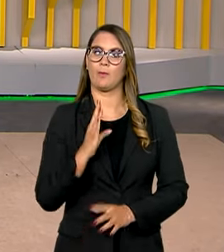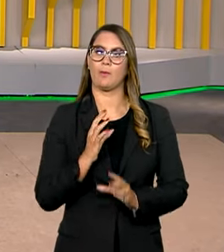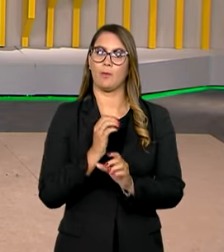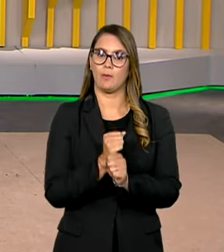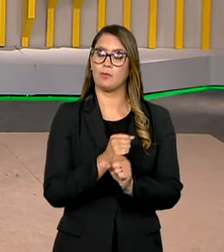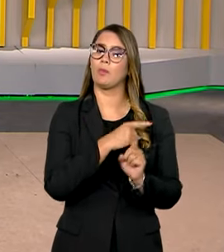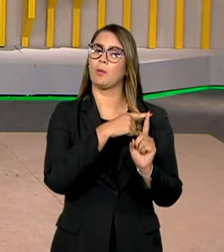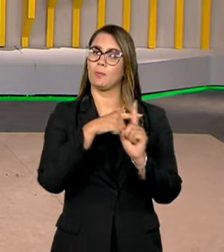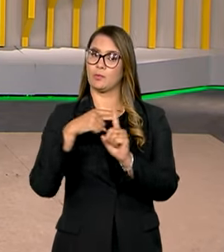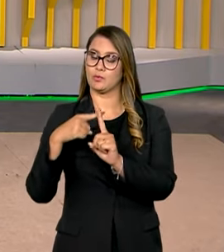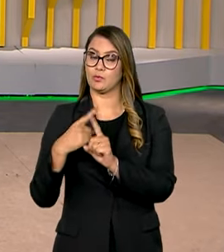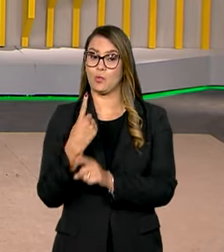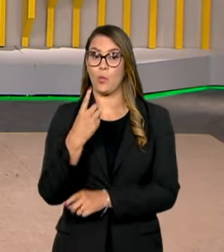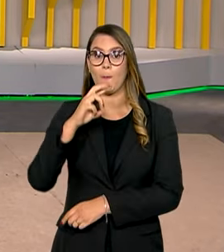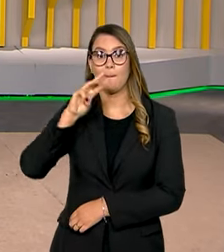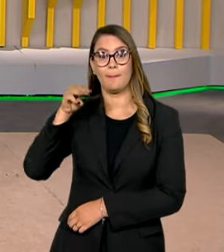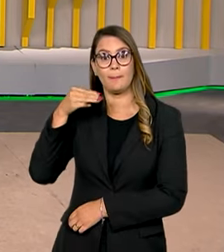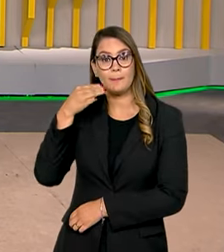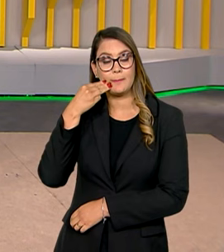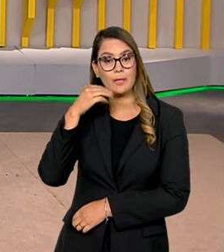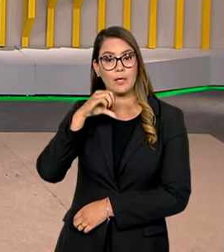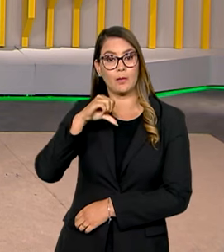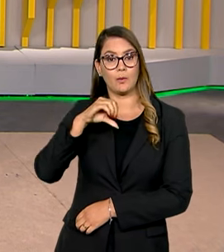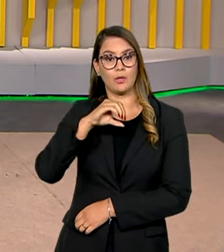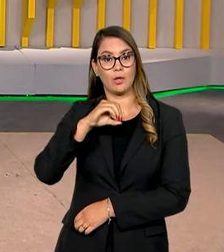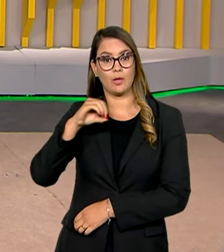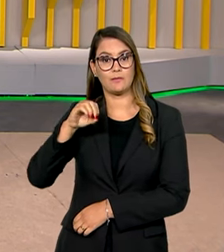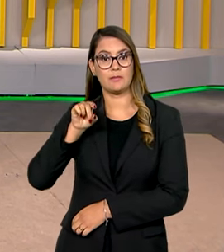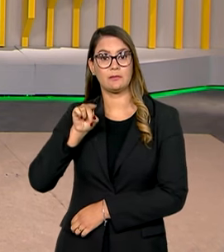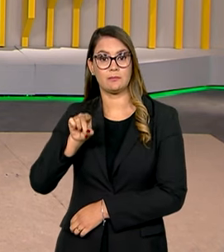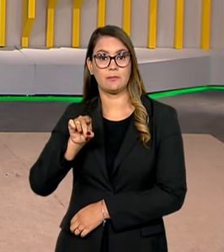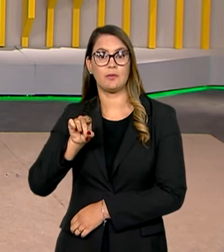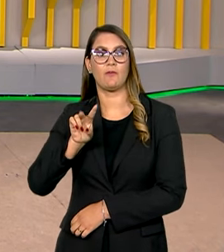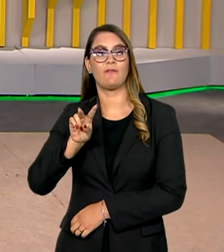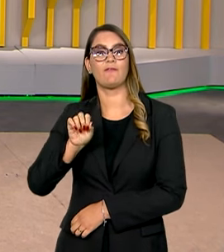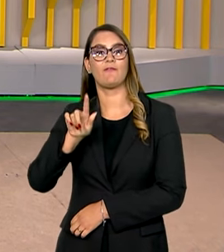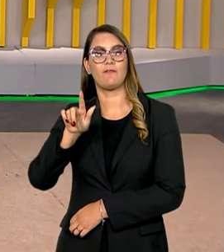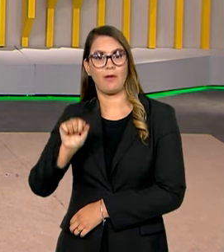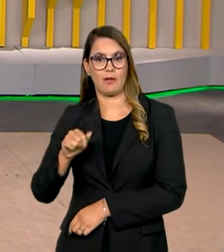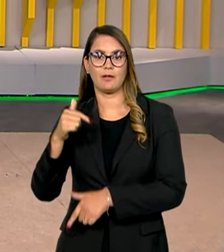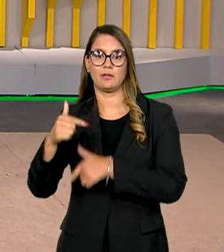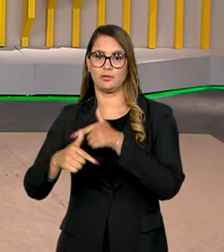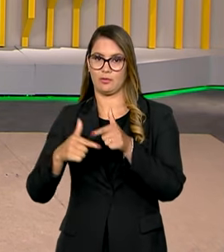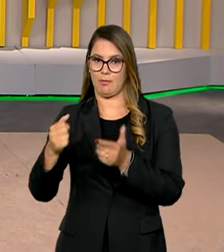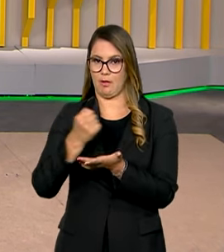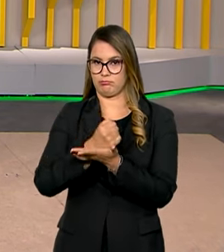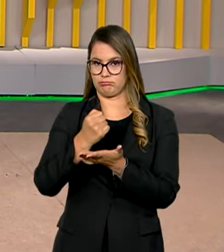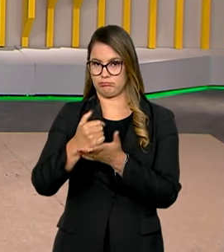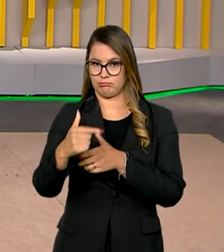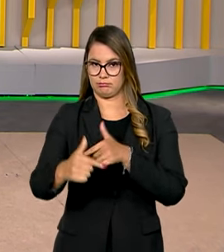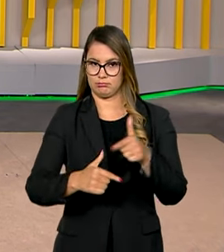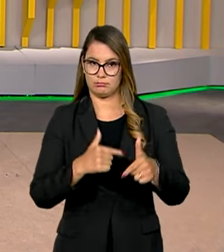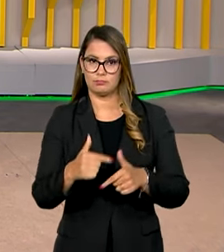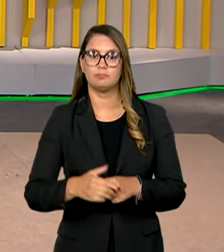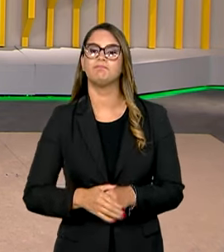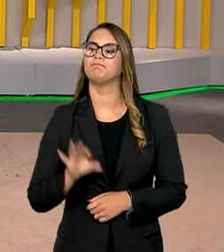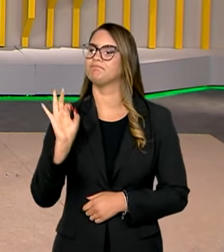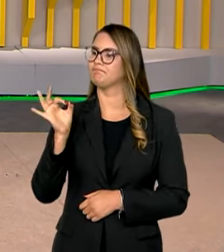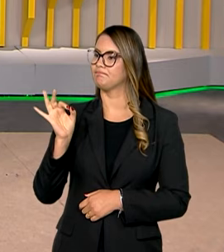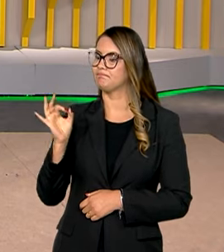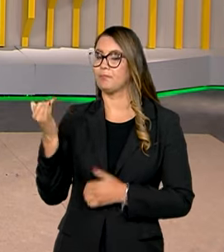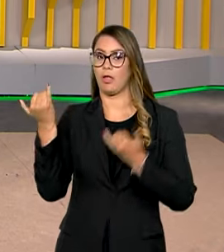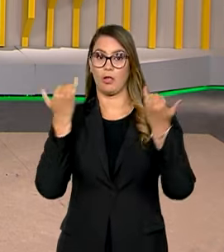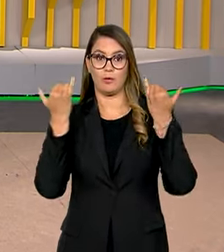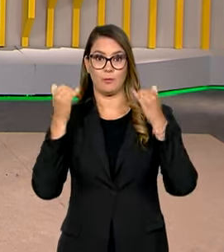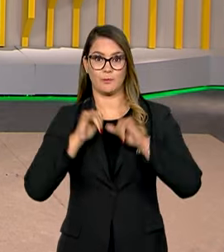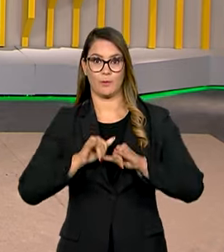saldo positivo de 1 milhão e 900 mil novas vagas com carteira assinada, Roberto. É isso mesmo. Os dados foram